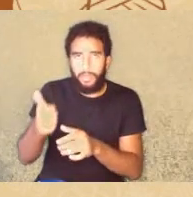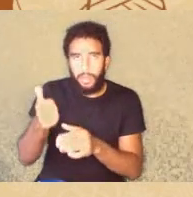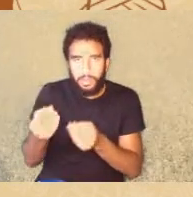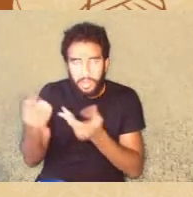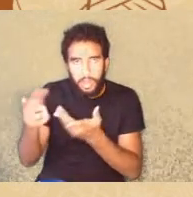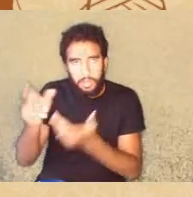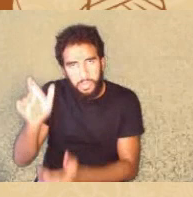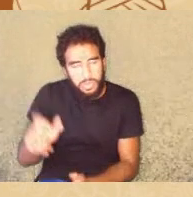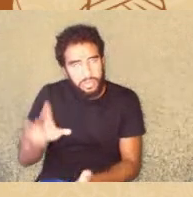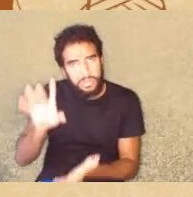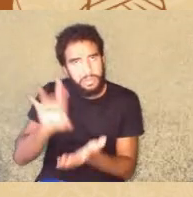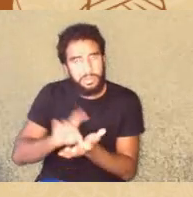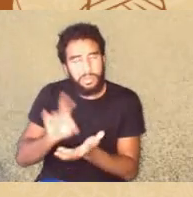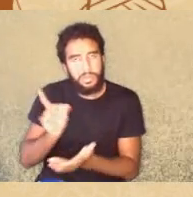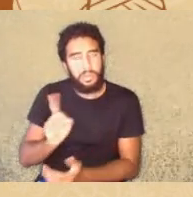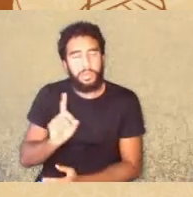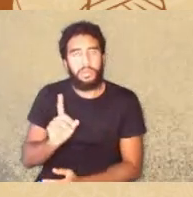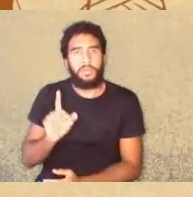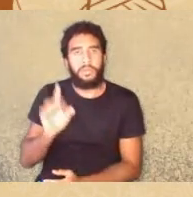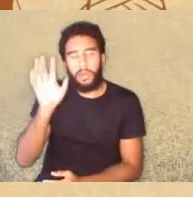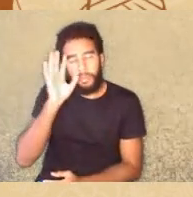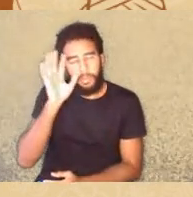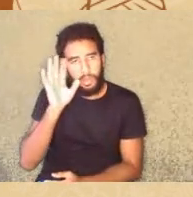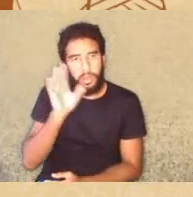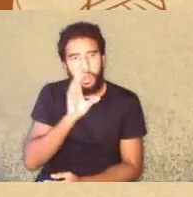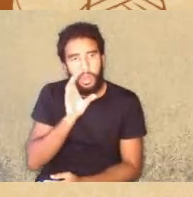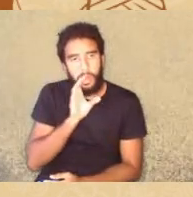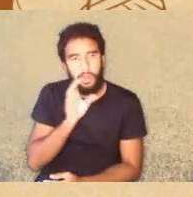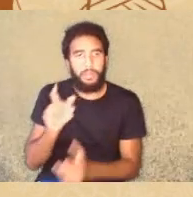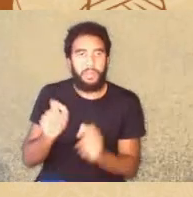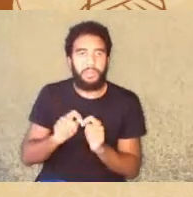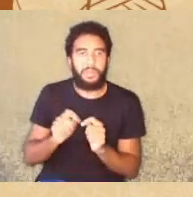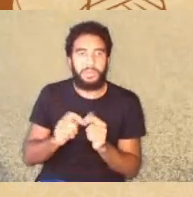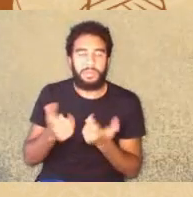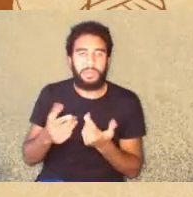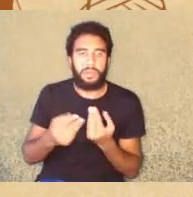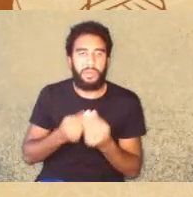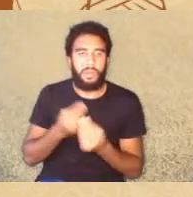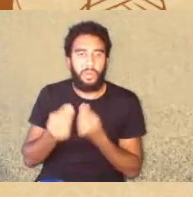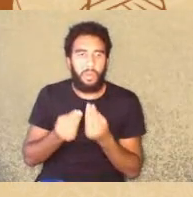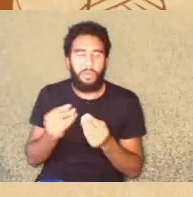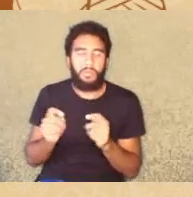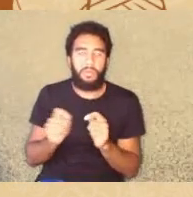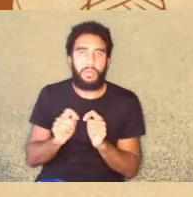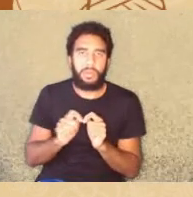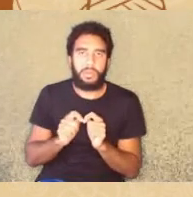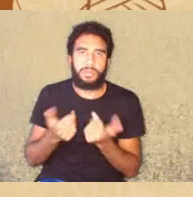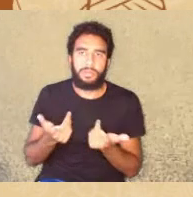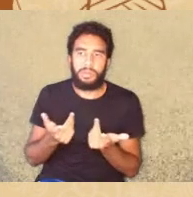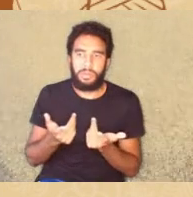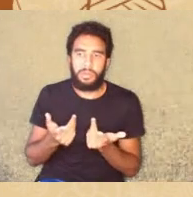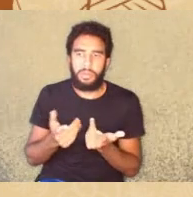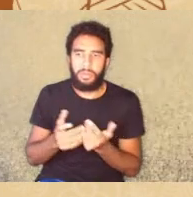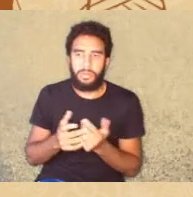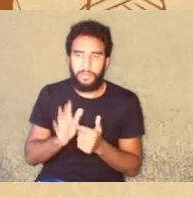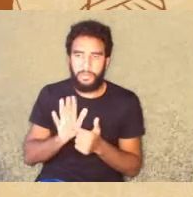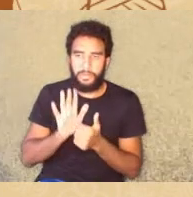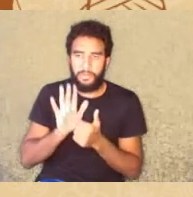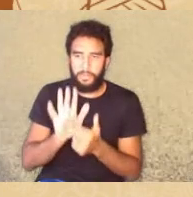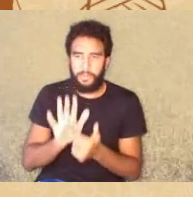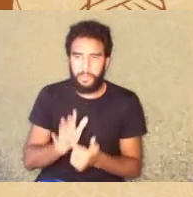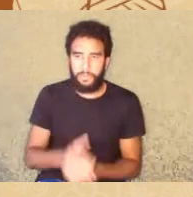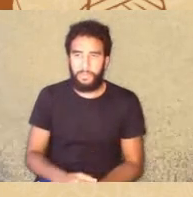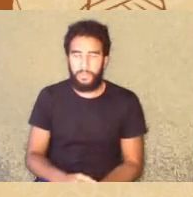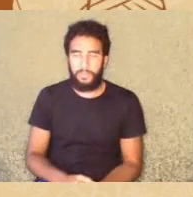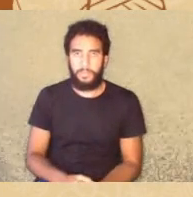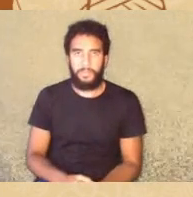precisando pedalar rápido para fazer essa disputa de campo. Assim, né? Como é que a gente traduz isso, considerando o que você falou, né? Sem imaginar que um leigo